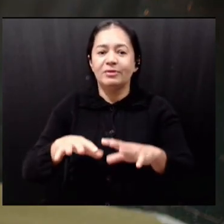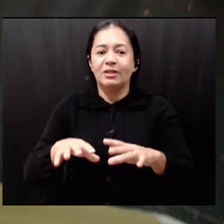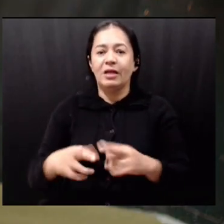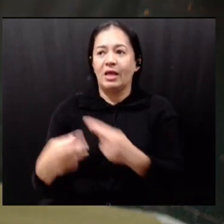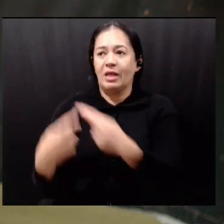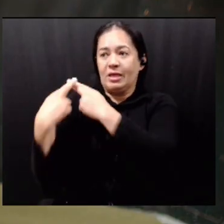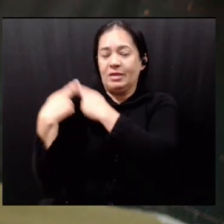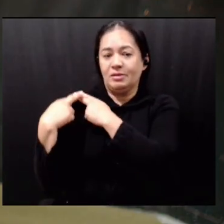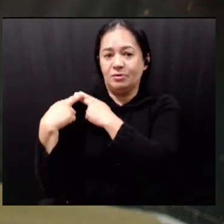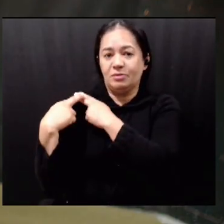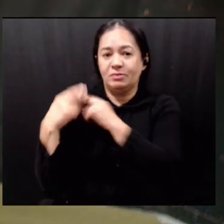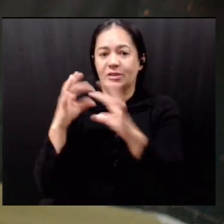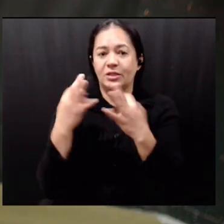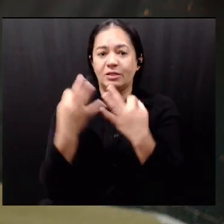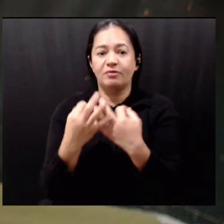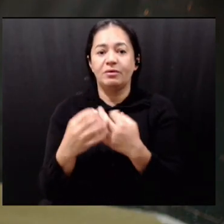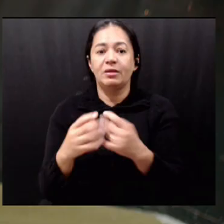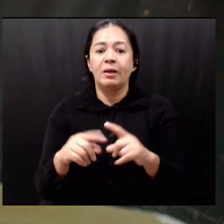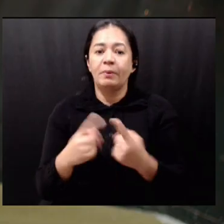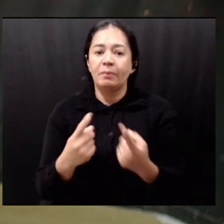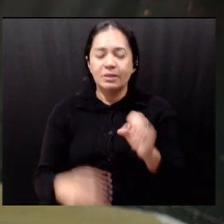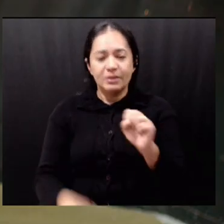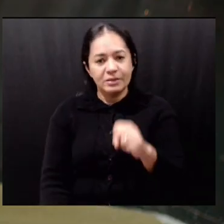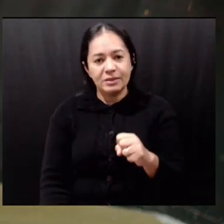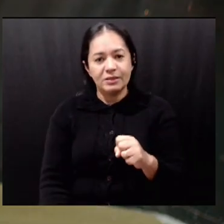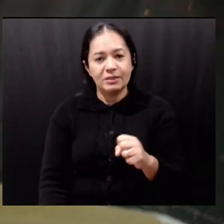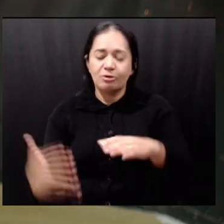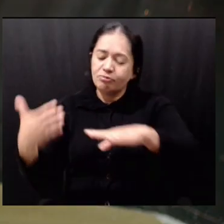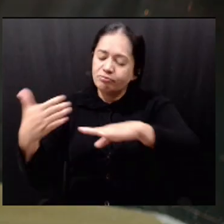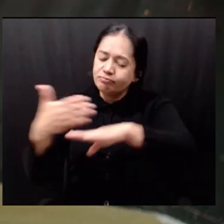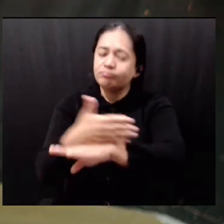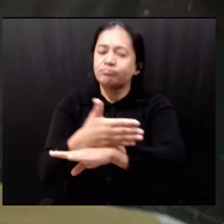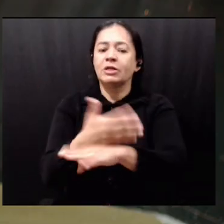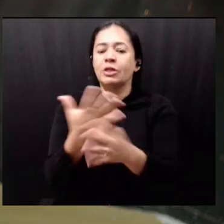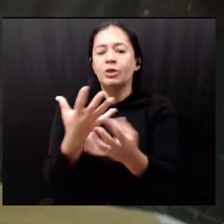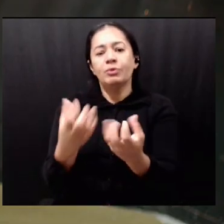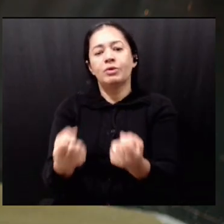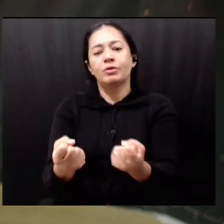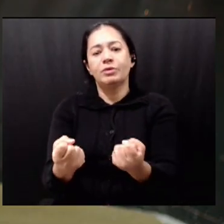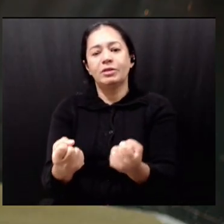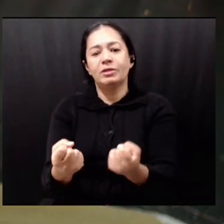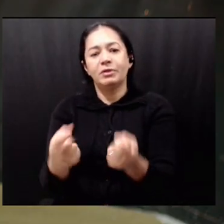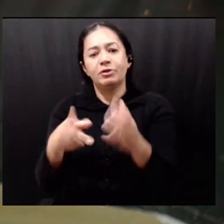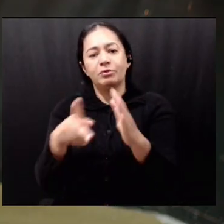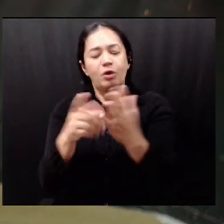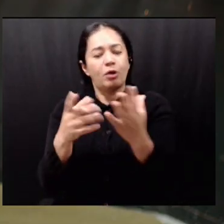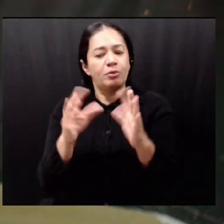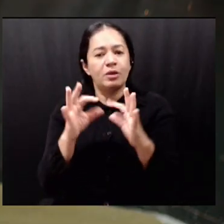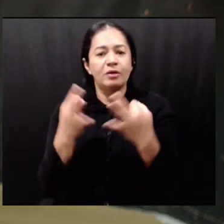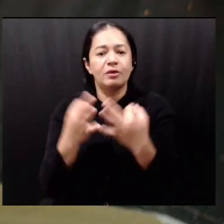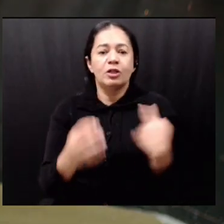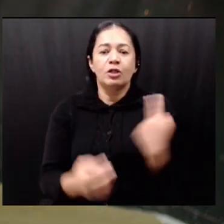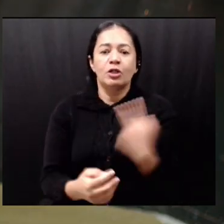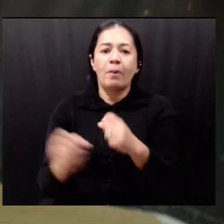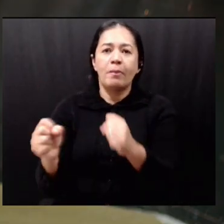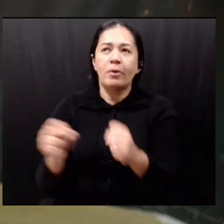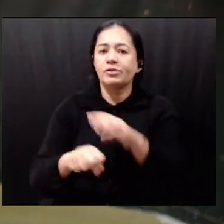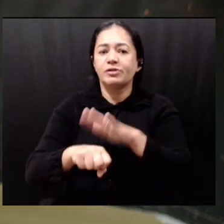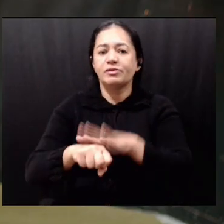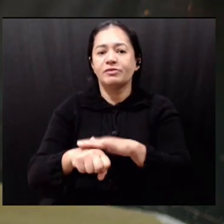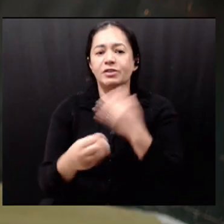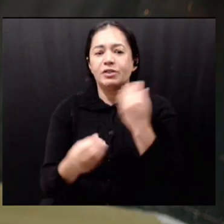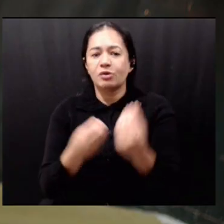família, mas sim uma inserção e um acolhimento da família. O que a gente pode fazer e qual que é a avaliação da